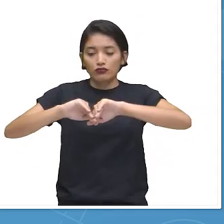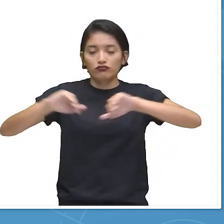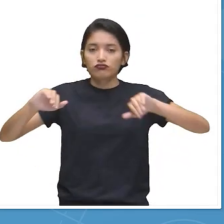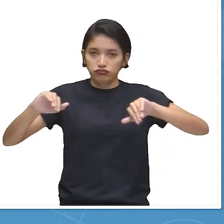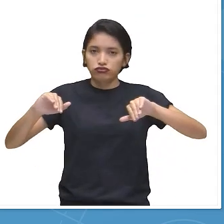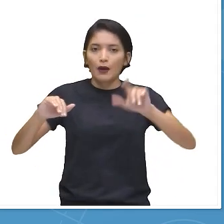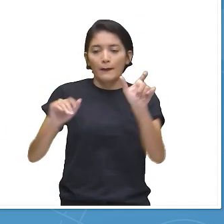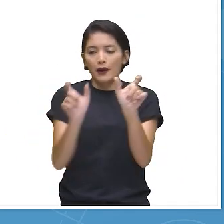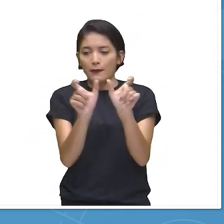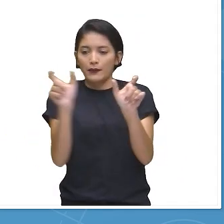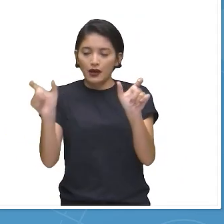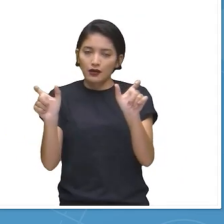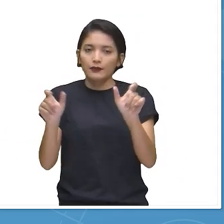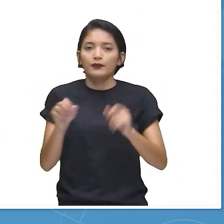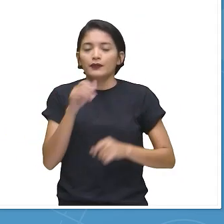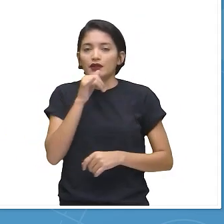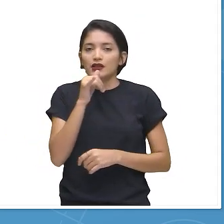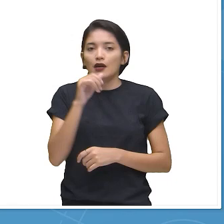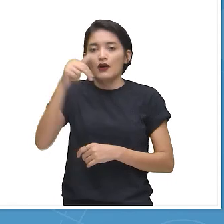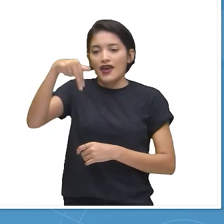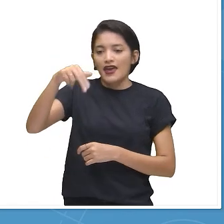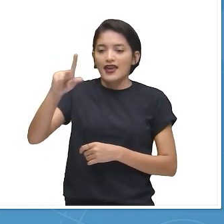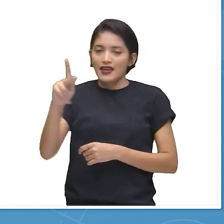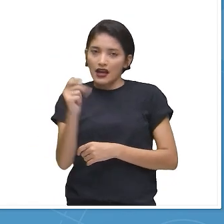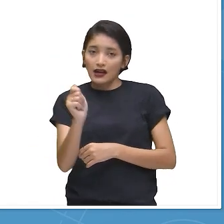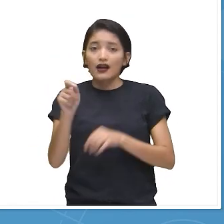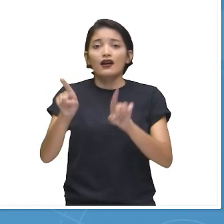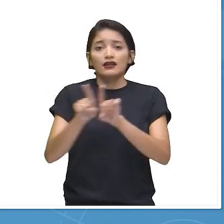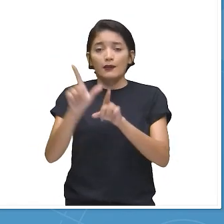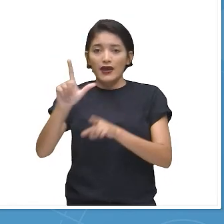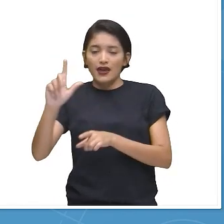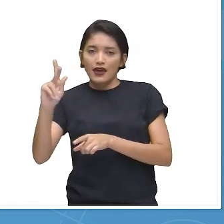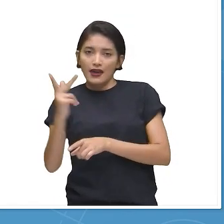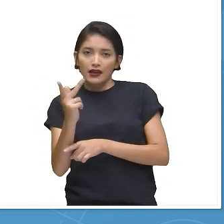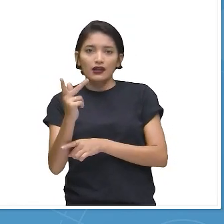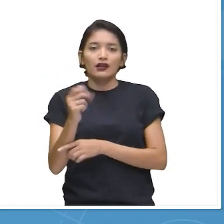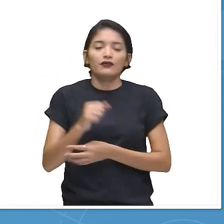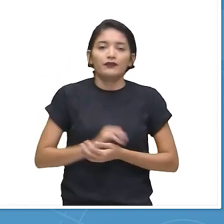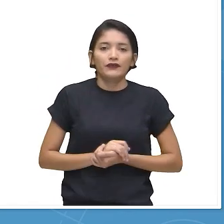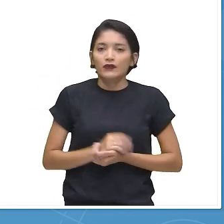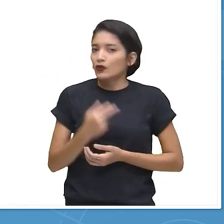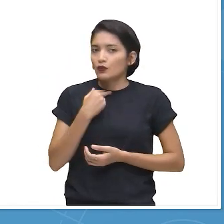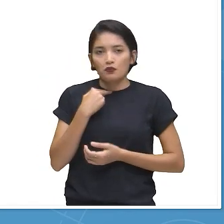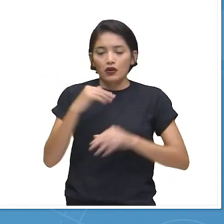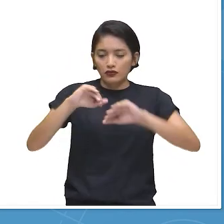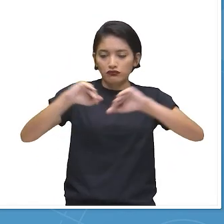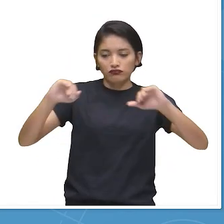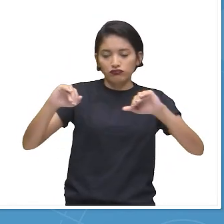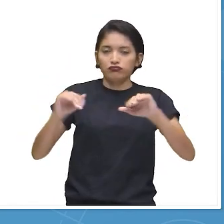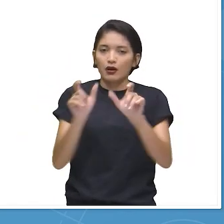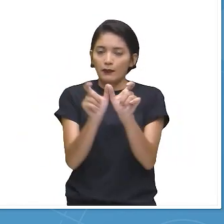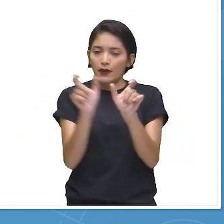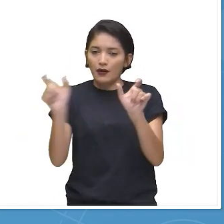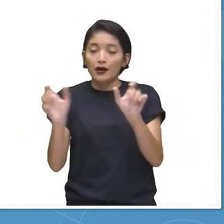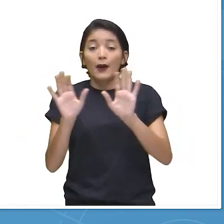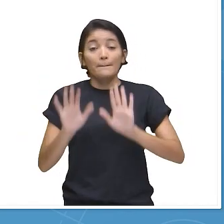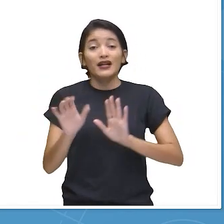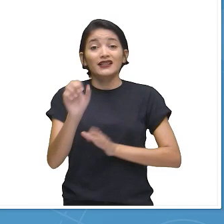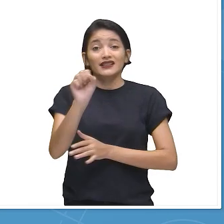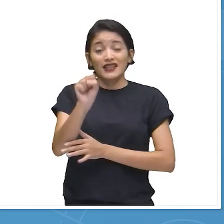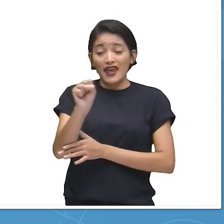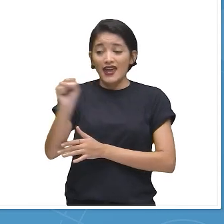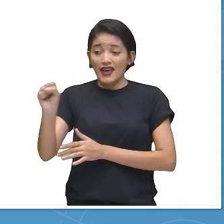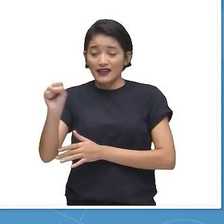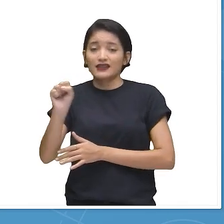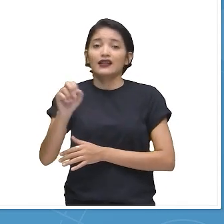O NH, o LH não podem ser separados. Nem GU e nem QU. Porém, RR e SS, que